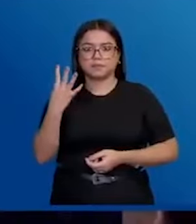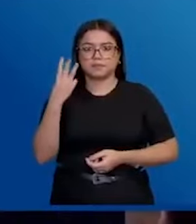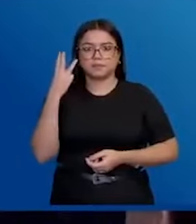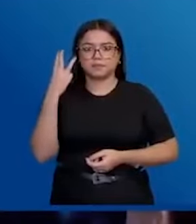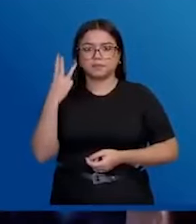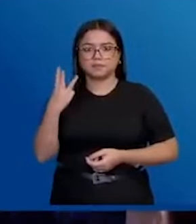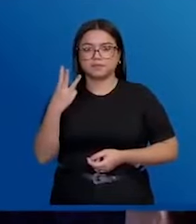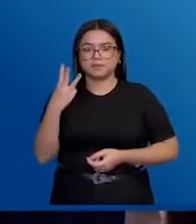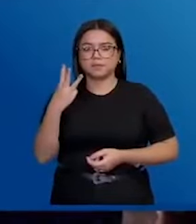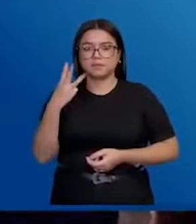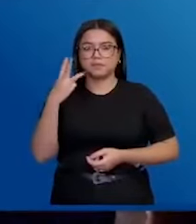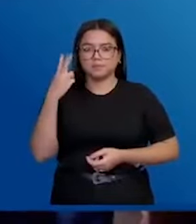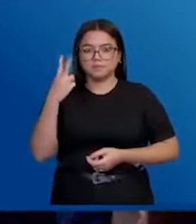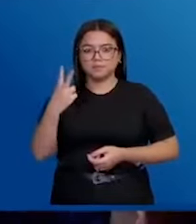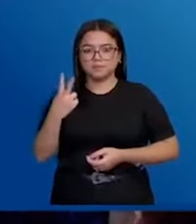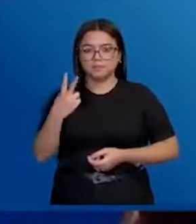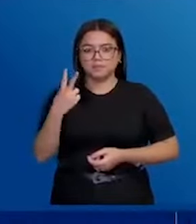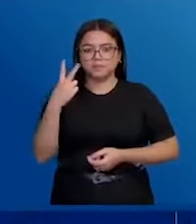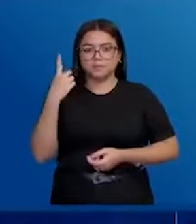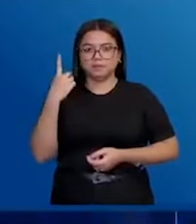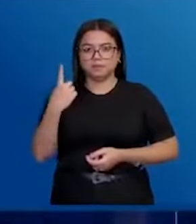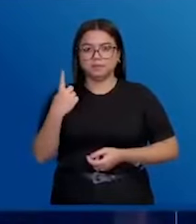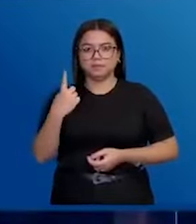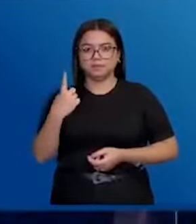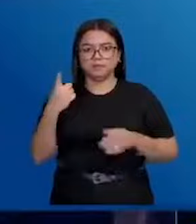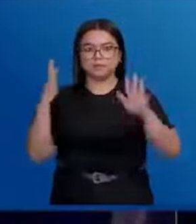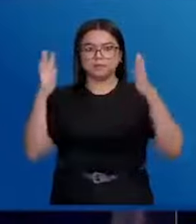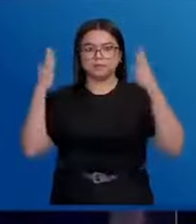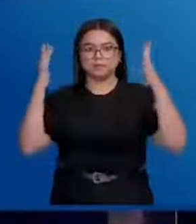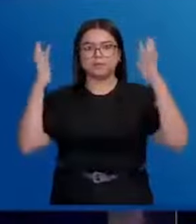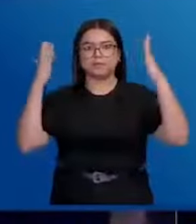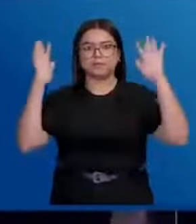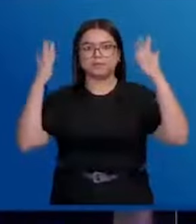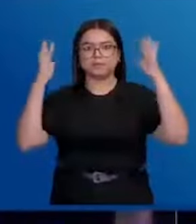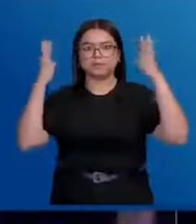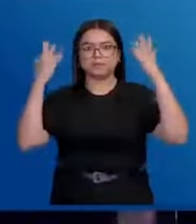4, 3, 2, 1.